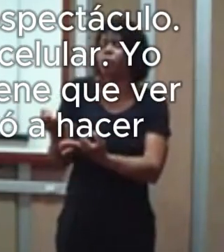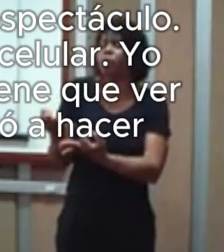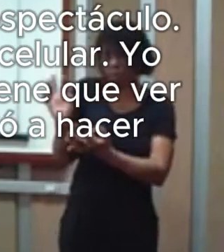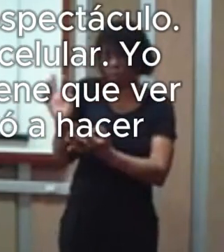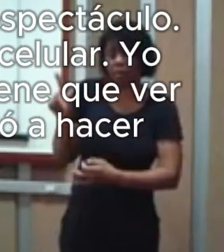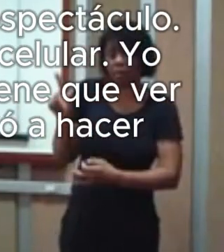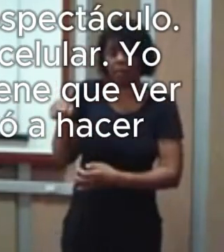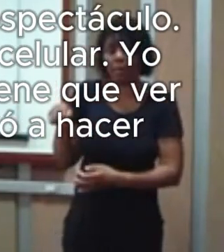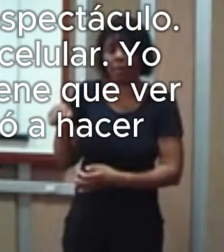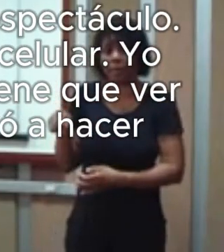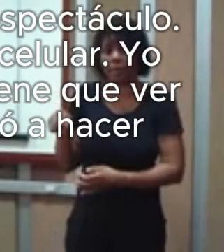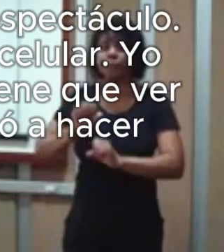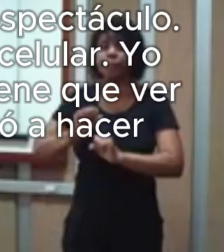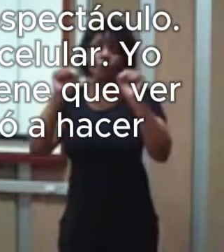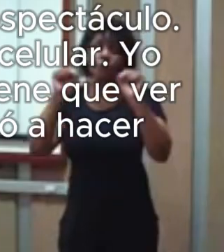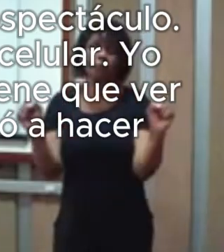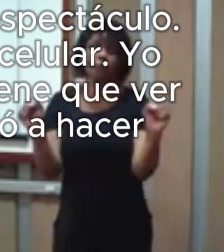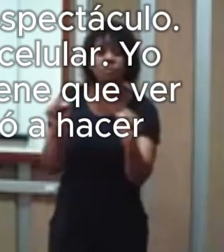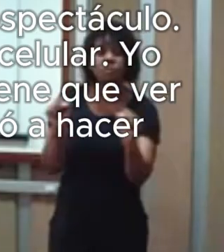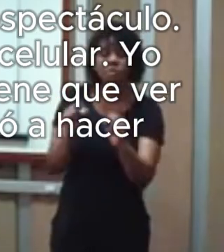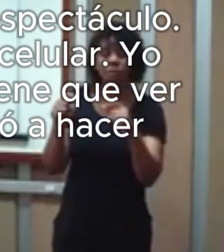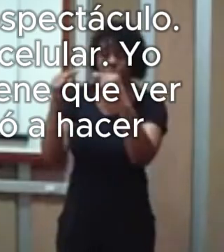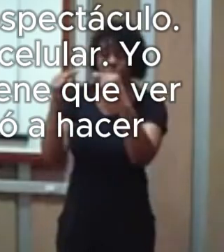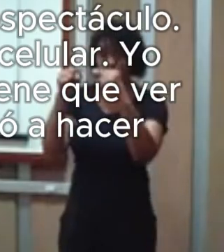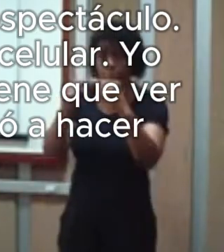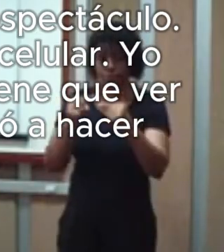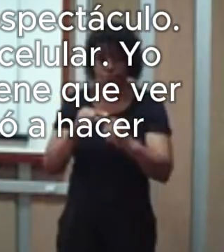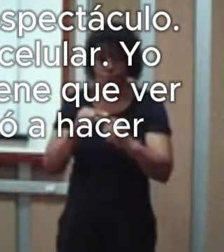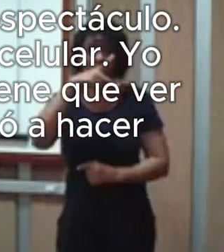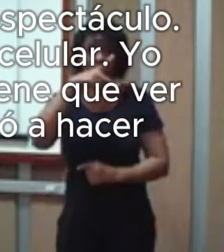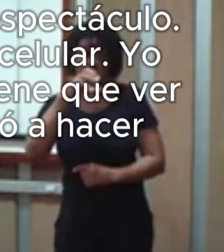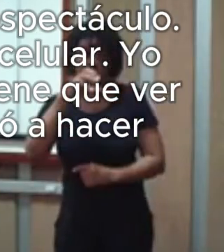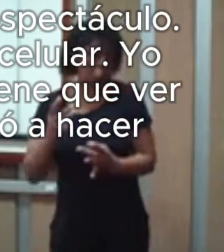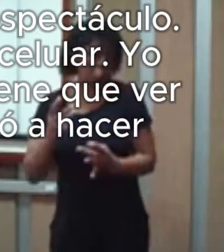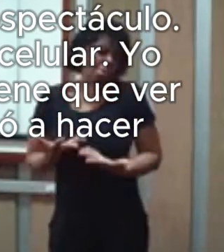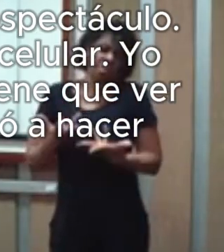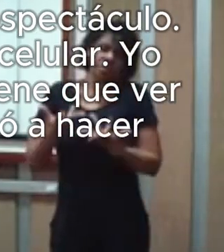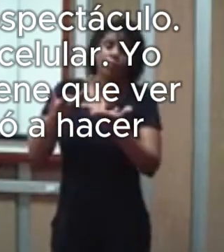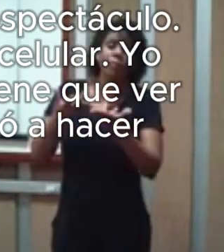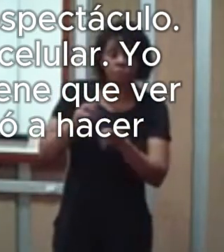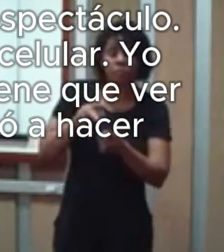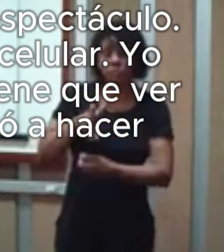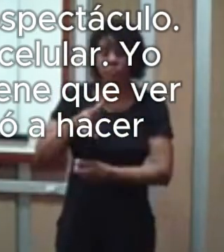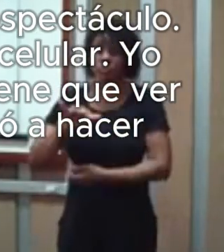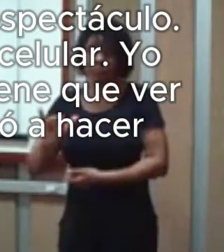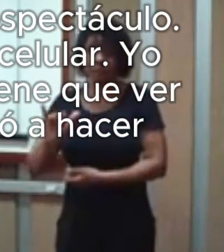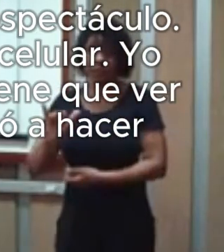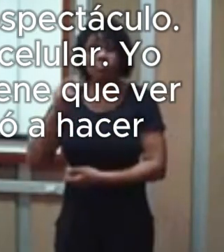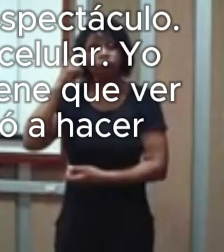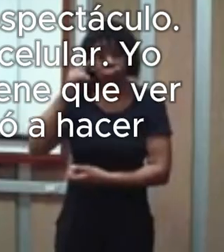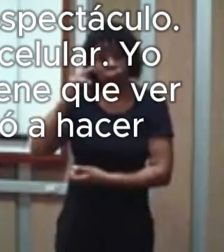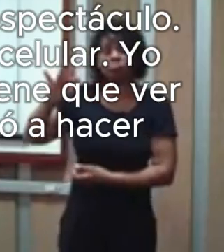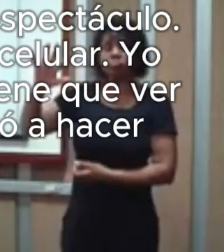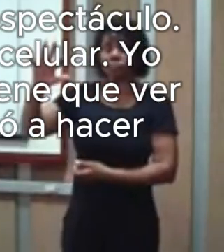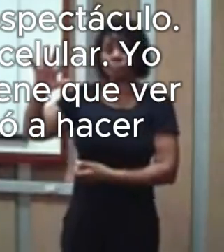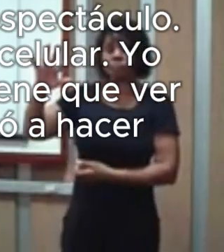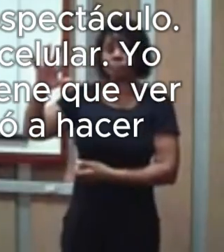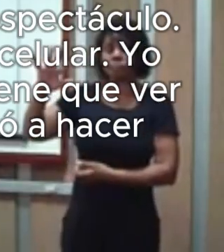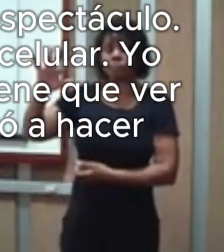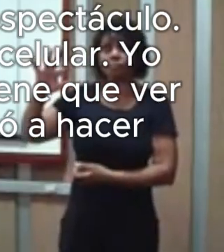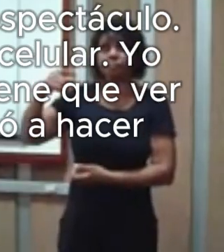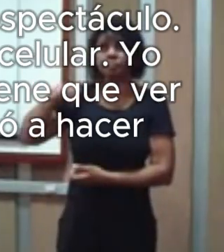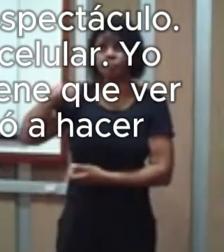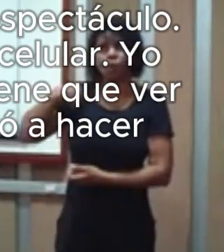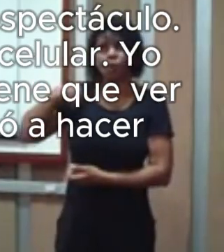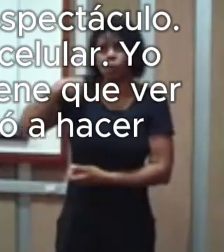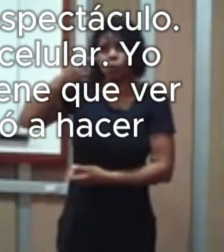né? No sistema nervoso, em combinação com a polilaminina, ser um espetáculo. Tá? Então, a gente pensa nisso. E, assim, eu